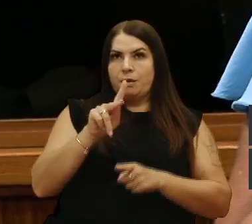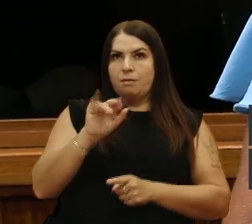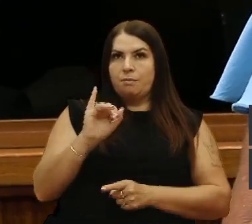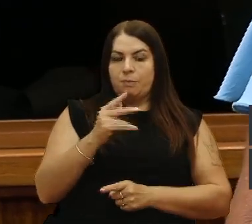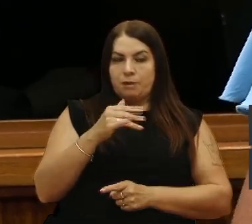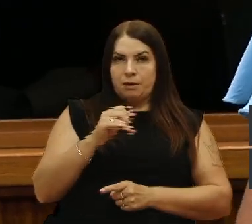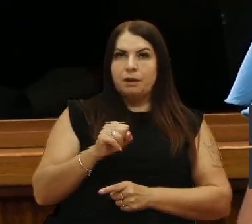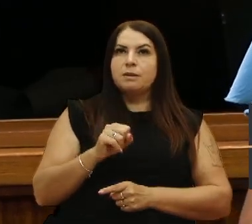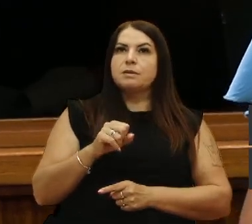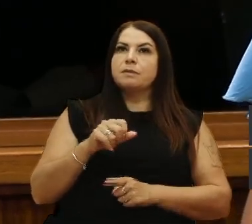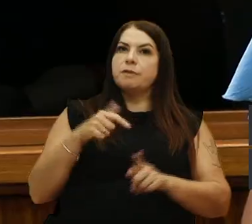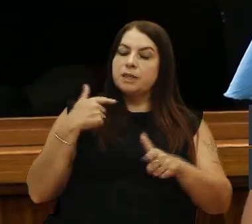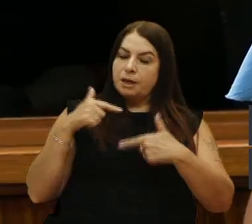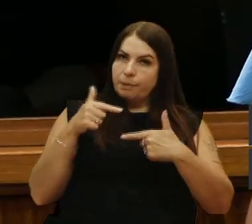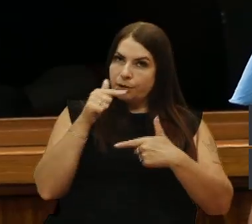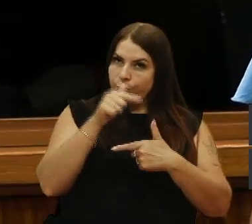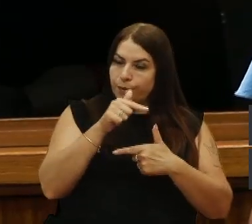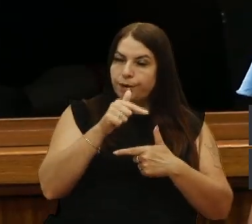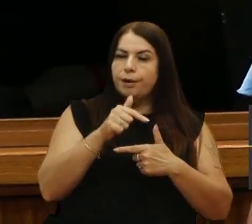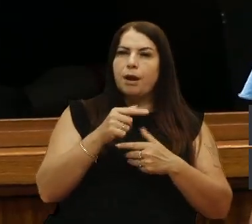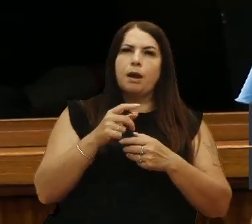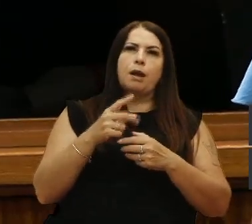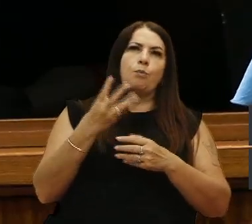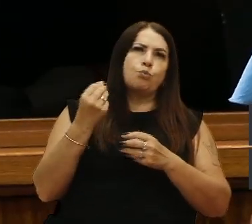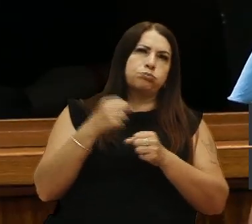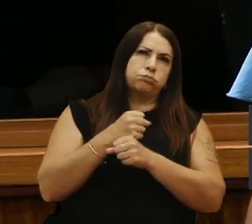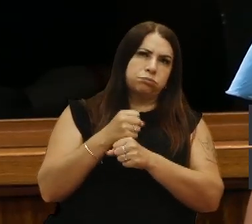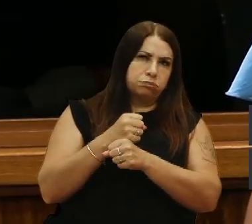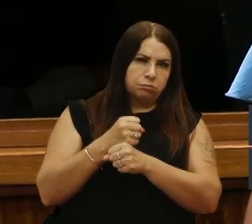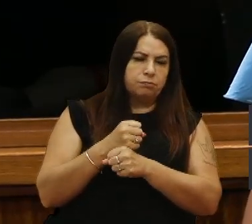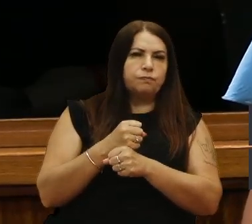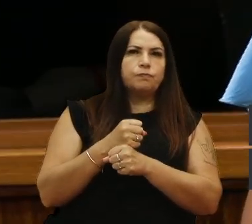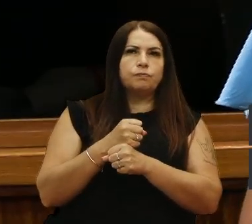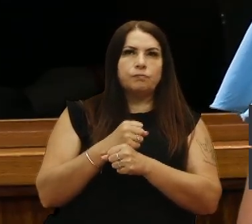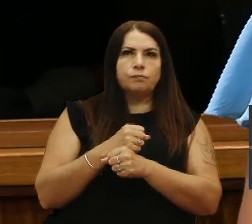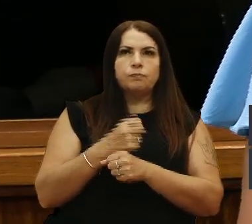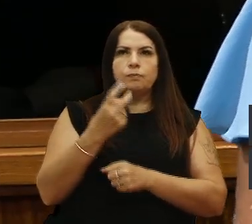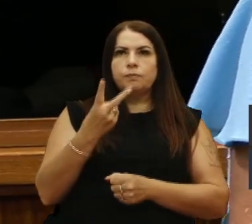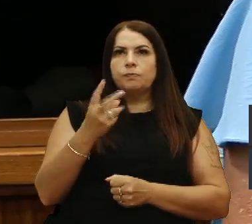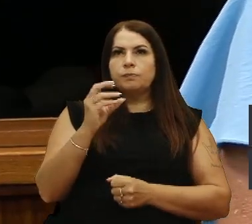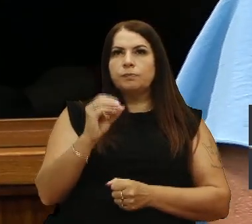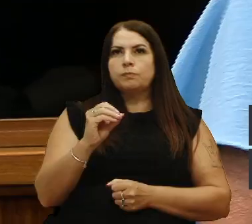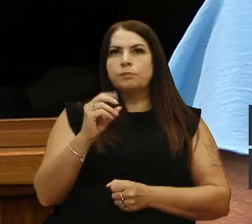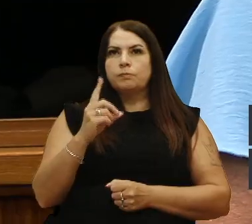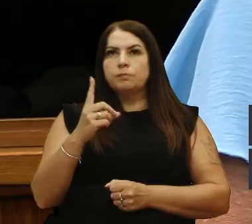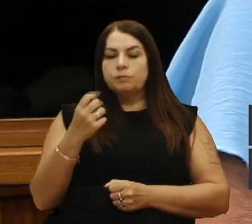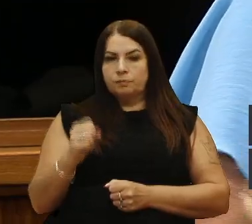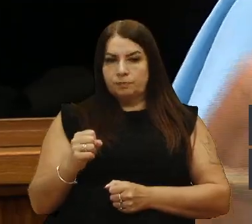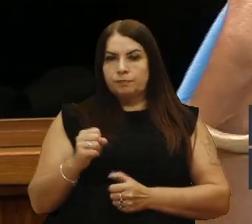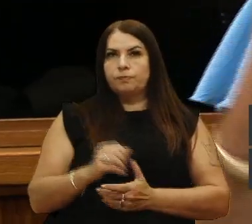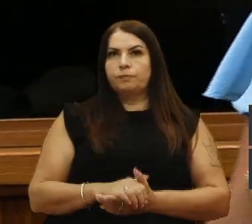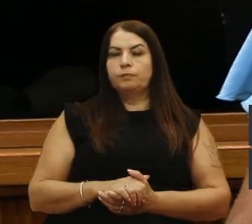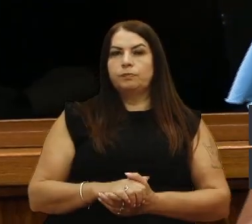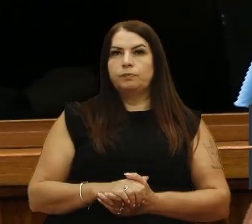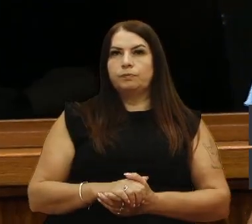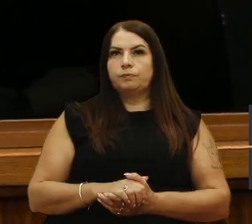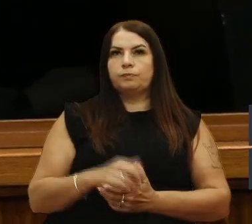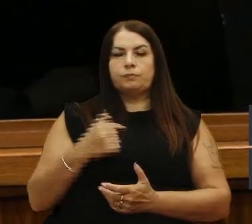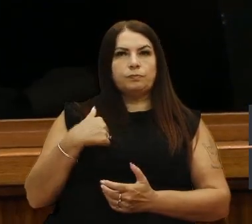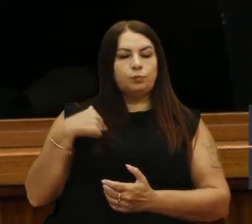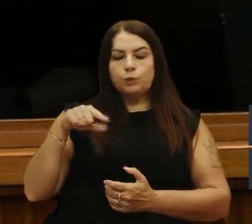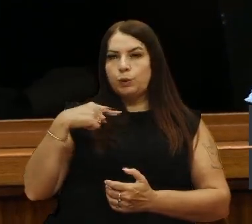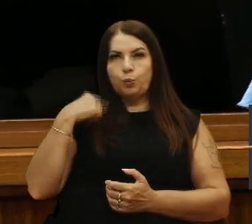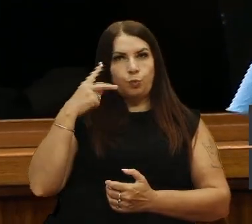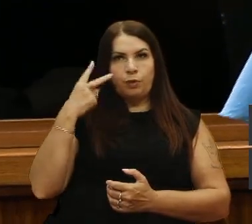gente vem atuando lá há muitos anos. Em 2018, que eu não era